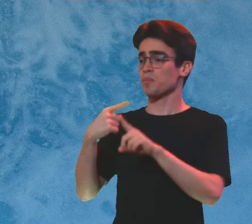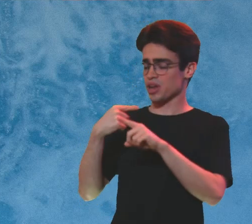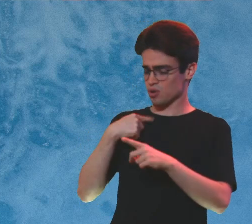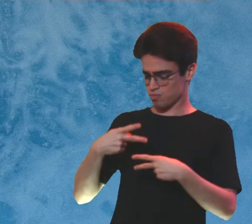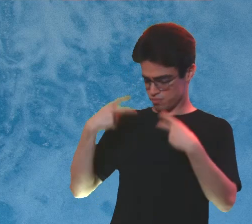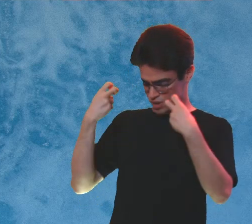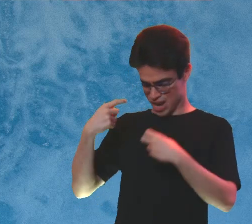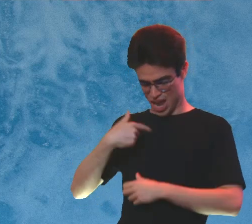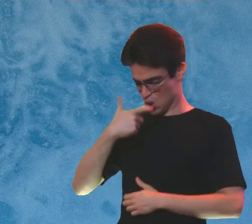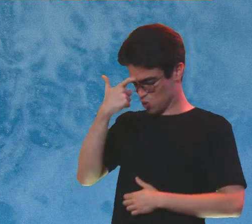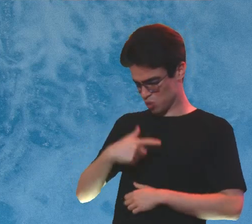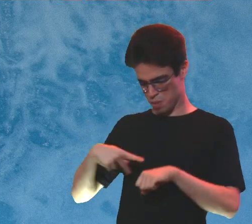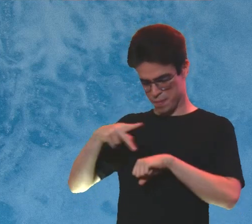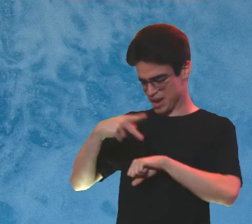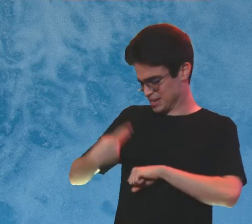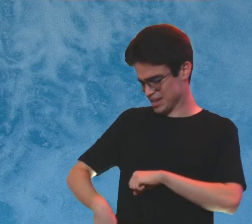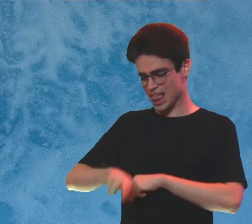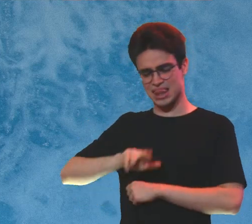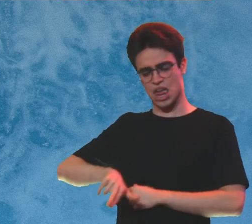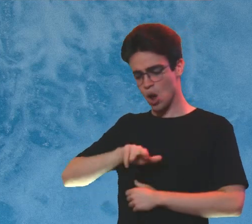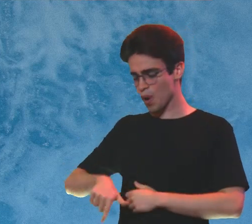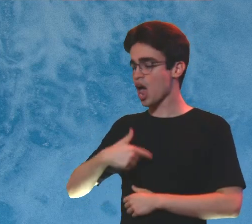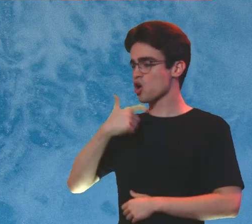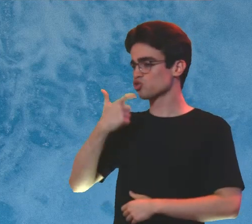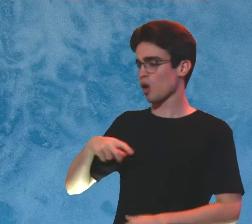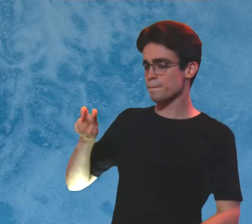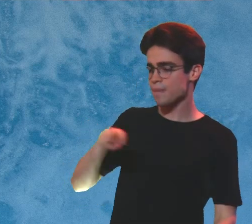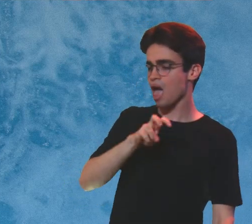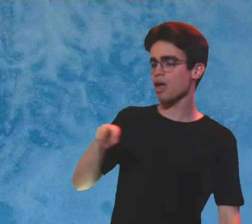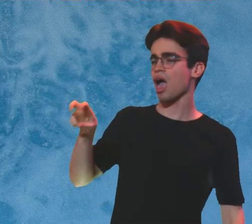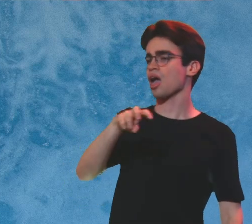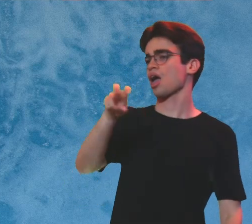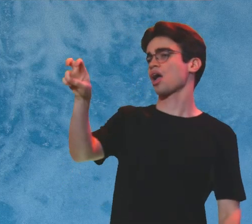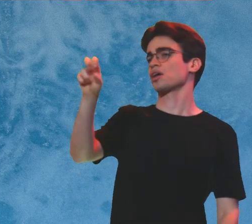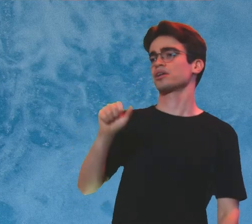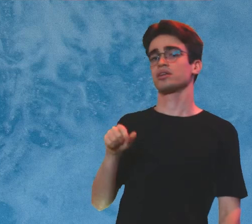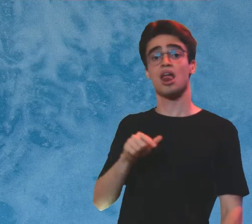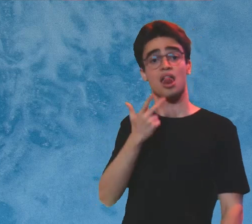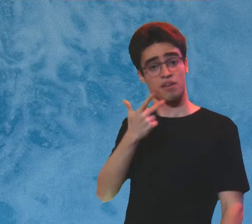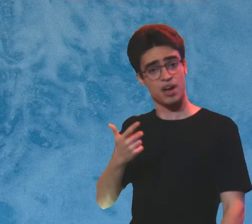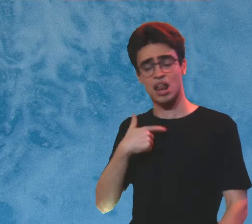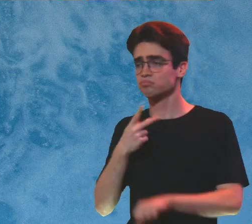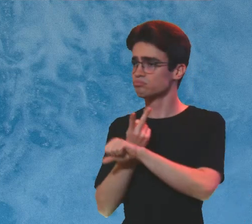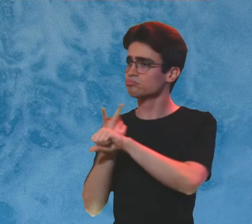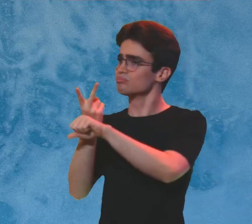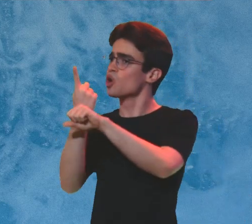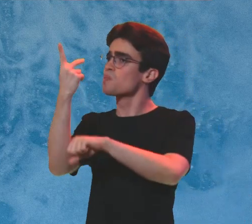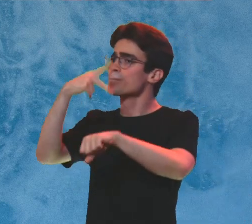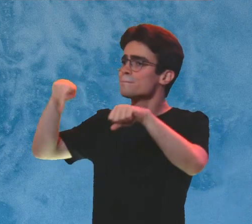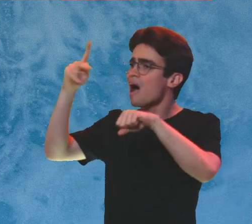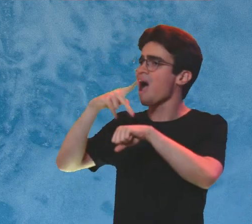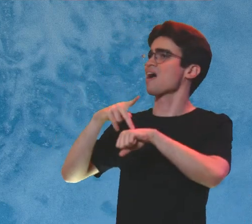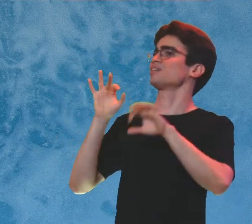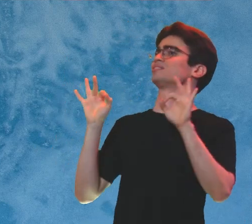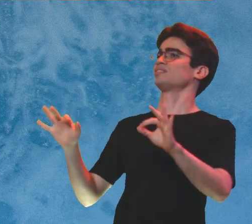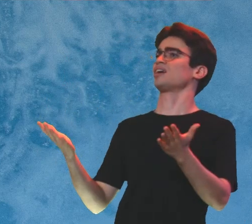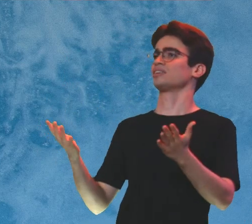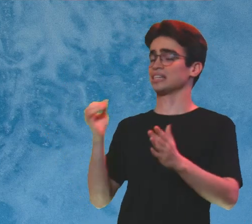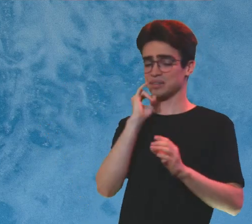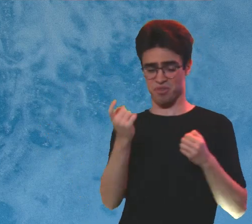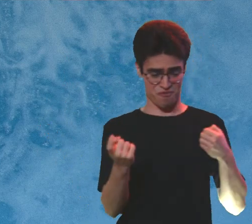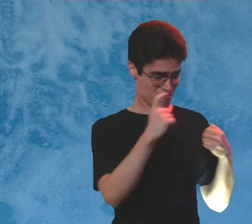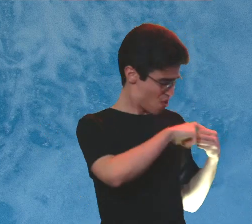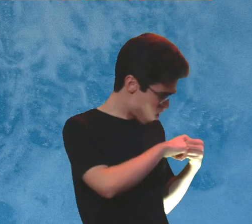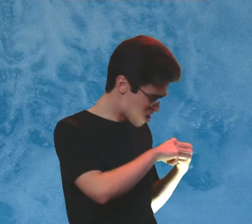estrangeiros e peregrinos na terra. Os que assim falam mostram que estão buscando uma pátria. Se estivessem buscando naquela de onde saíram,